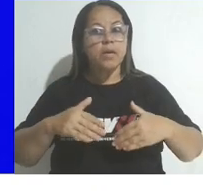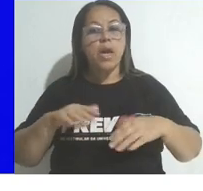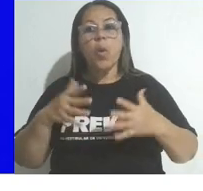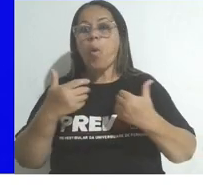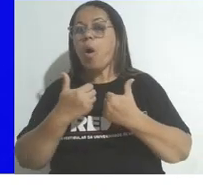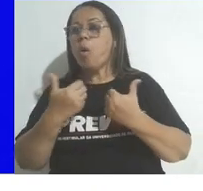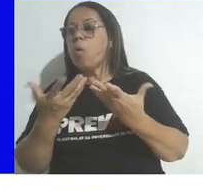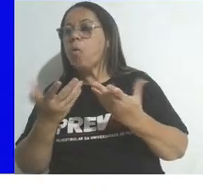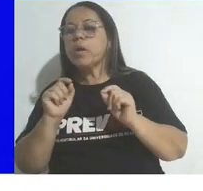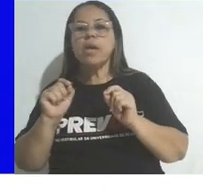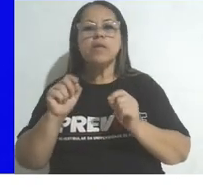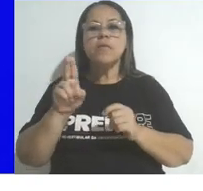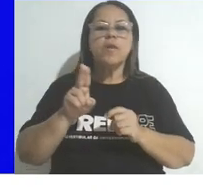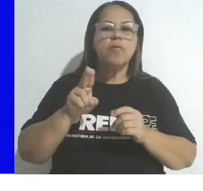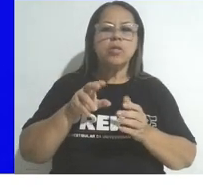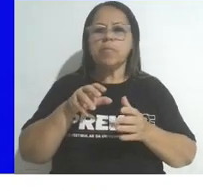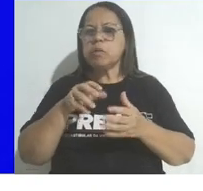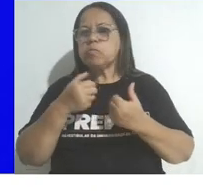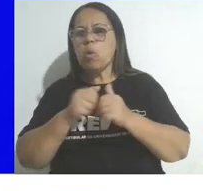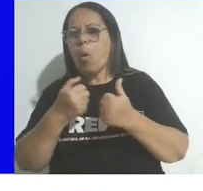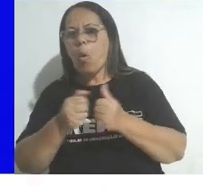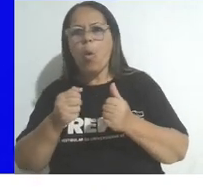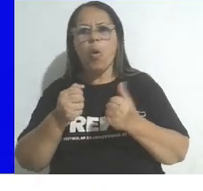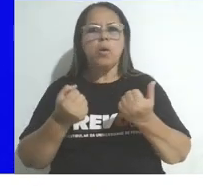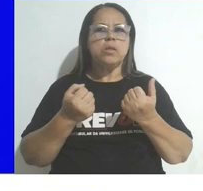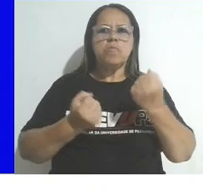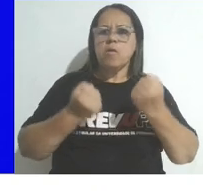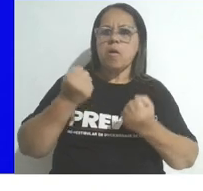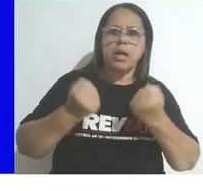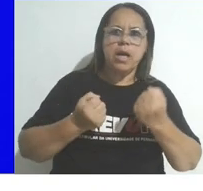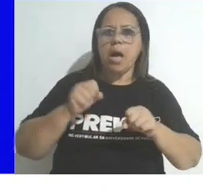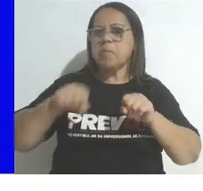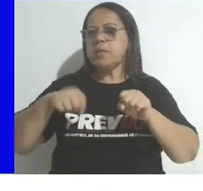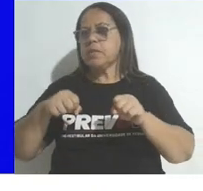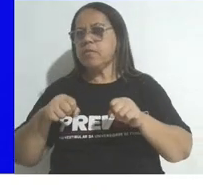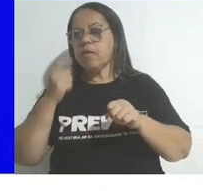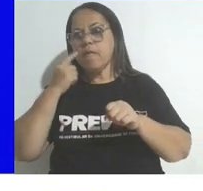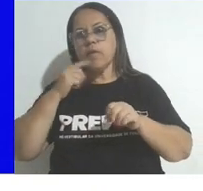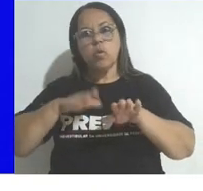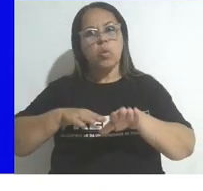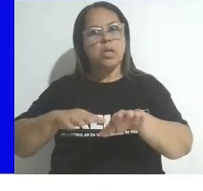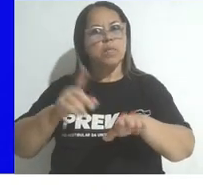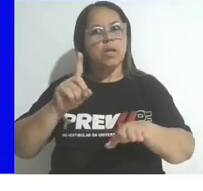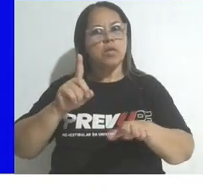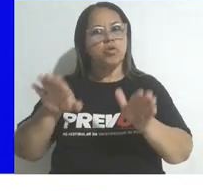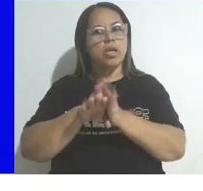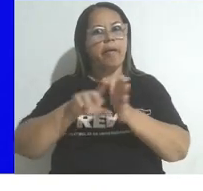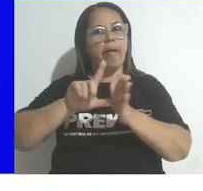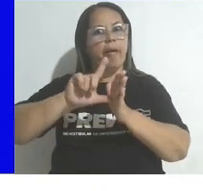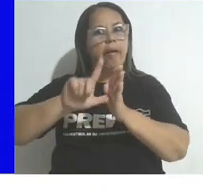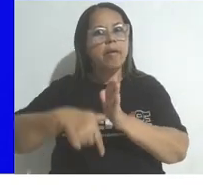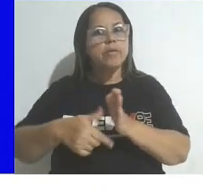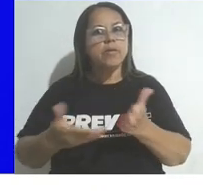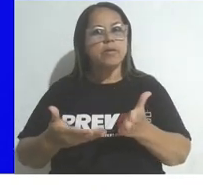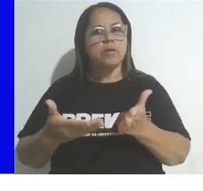para chegar lá, o percurso, o caminho, questão do trânsito, para não chegar atrasado, para não passar por aquele perrengue